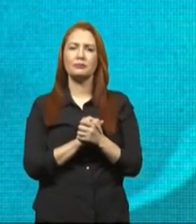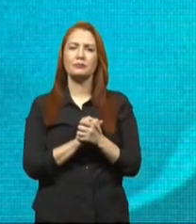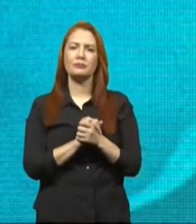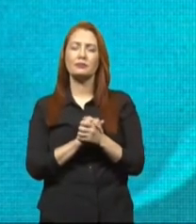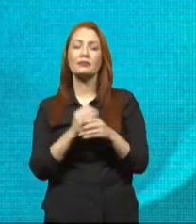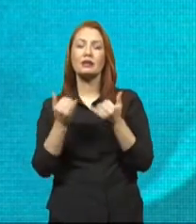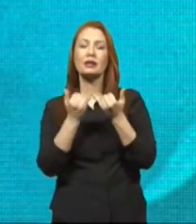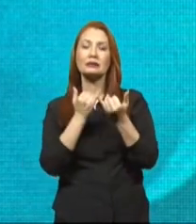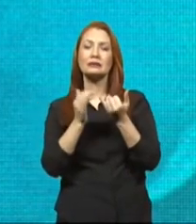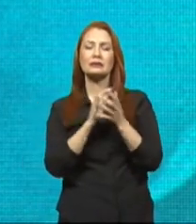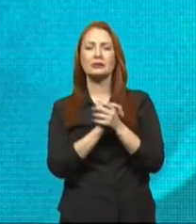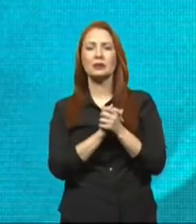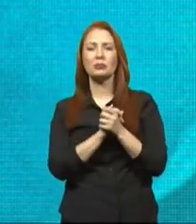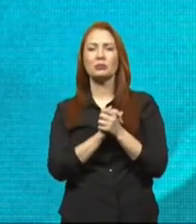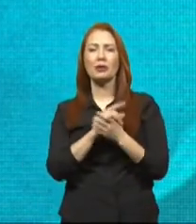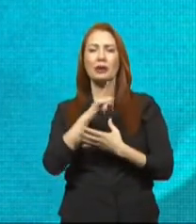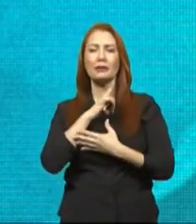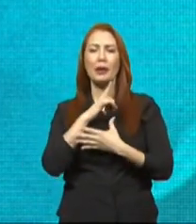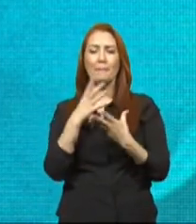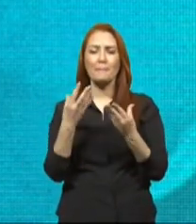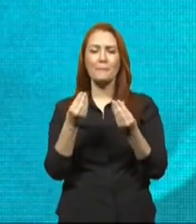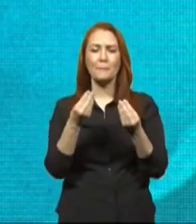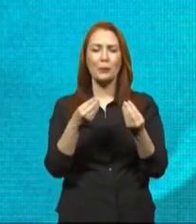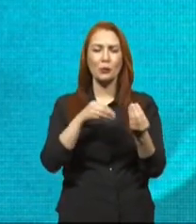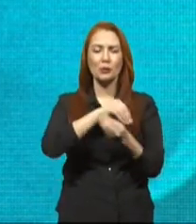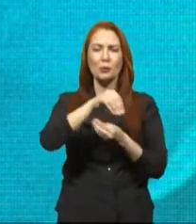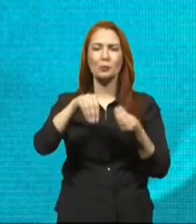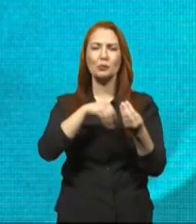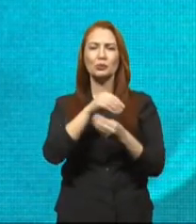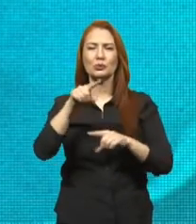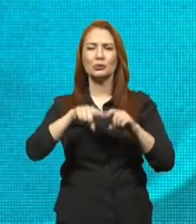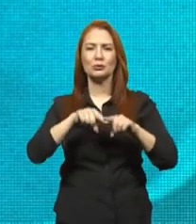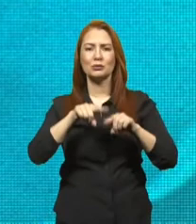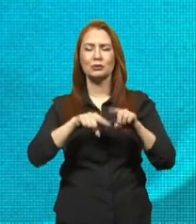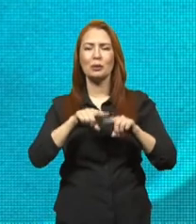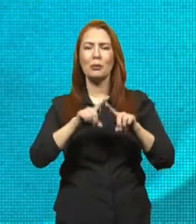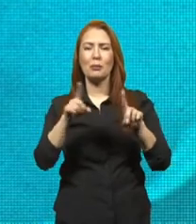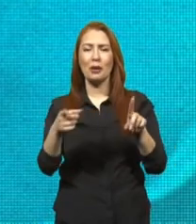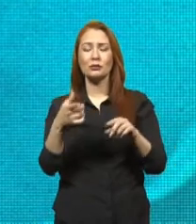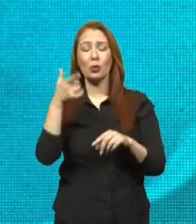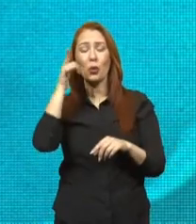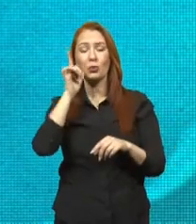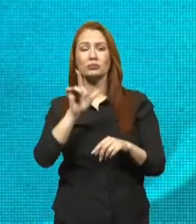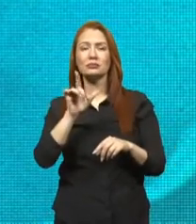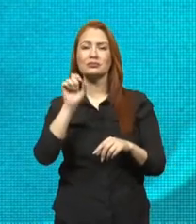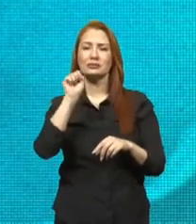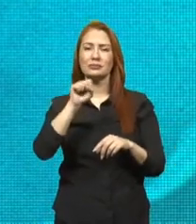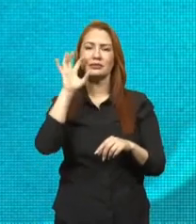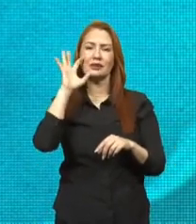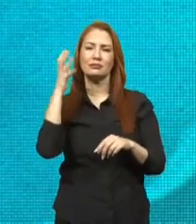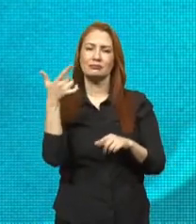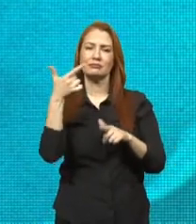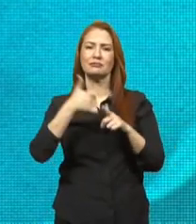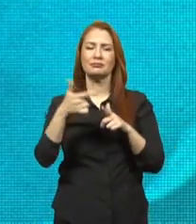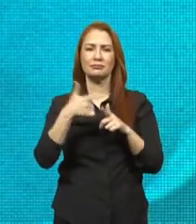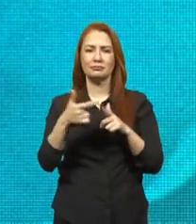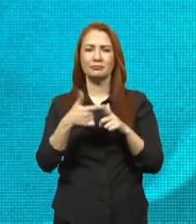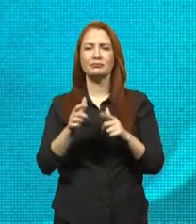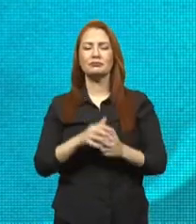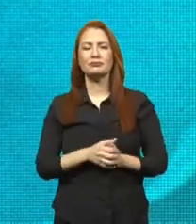uma embalagem multicamadas que conseguiu resolver esse problema, sim. né? Então,